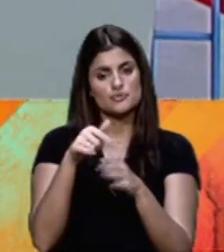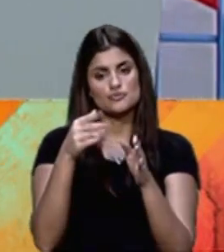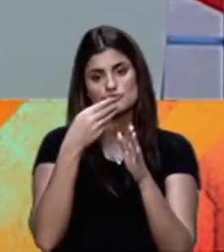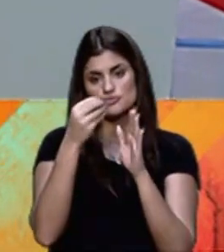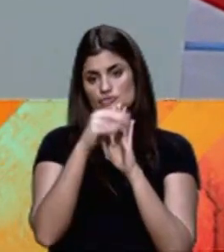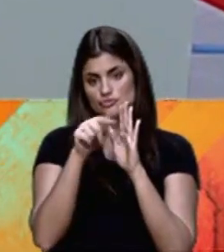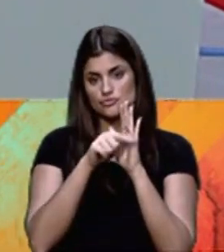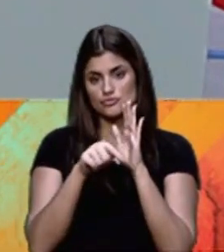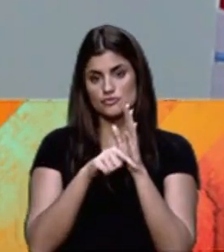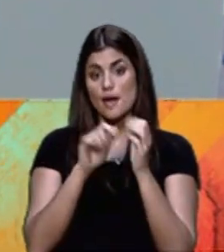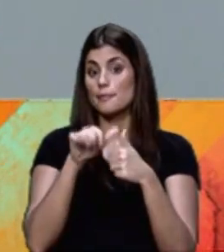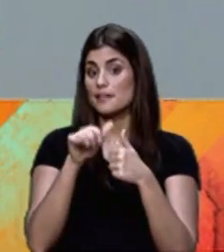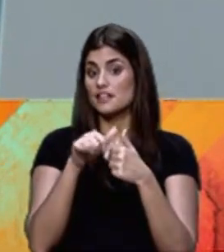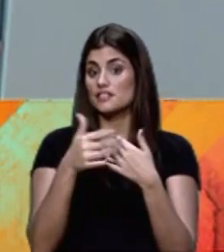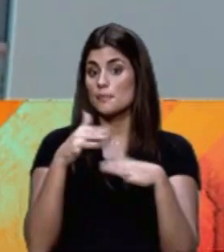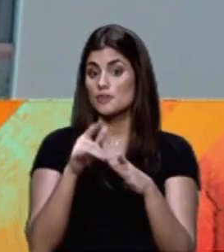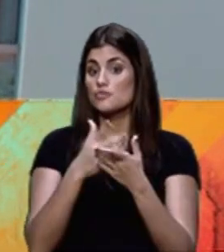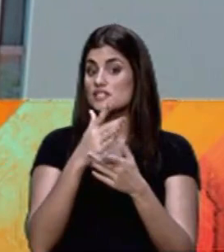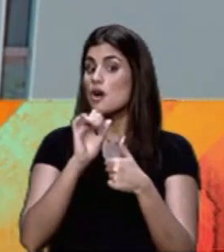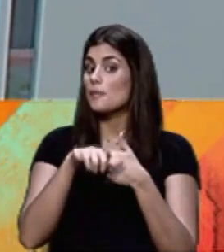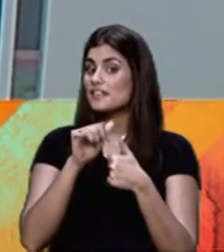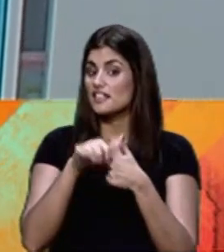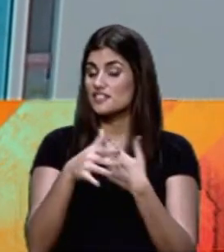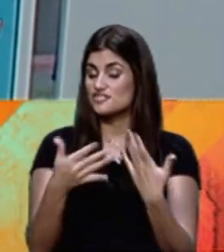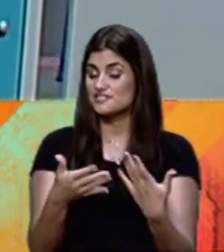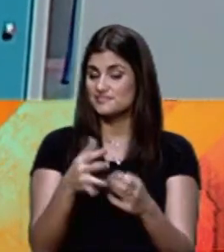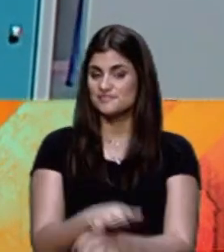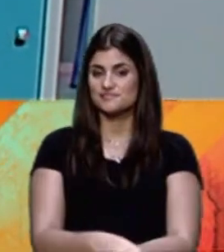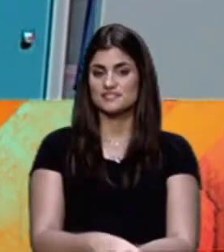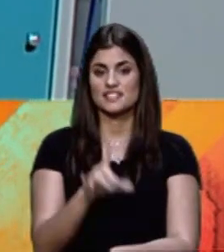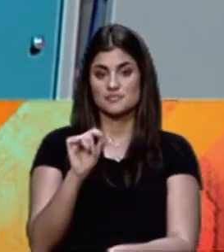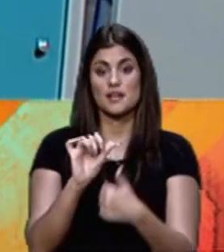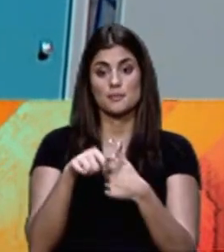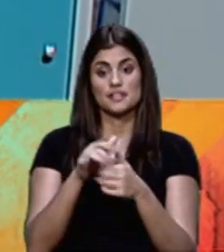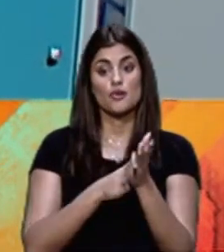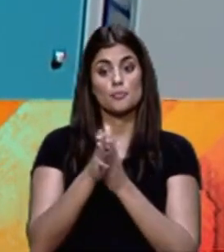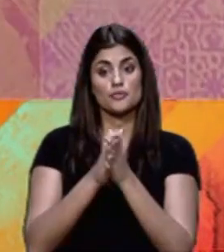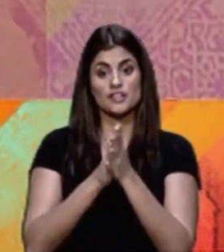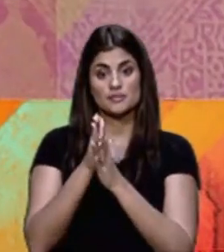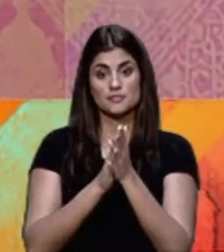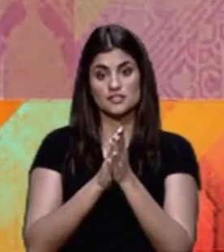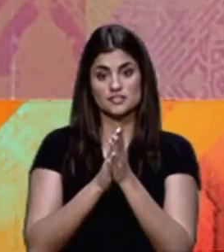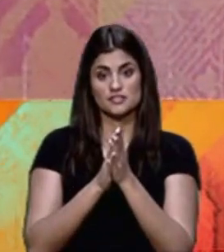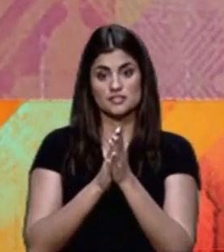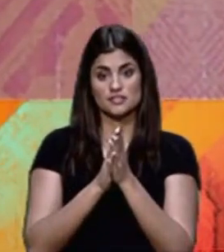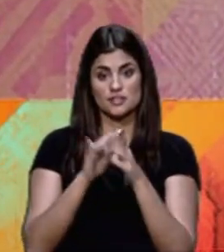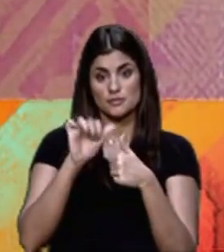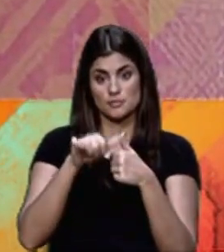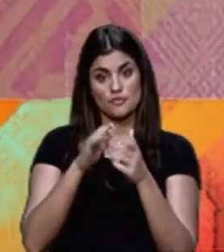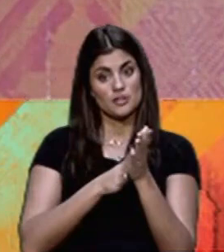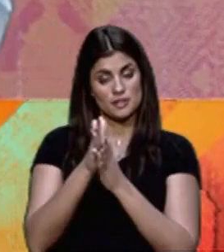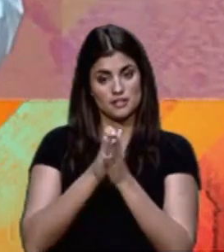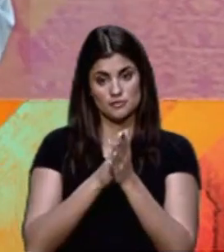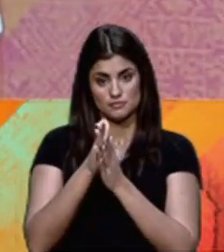seria de batatas. Mas não são apenas batatas. É? Também são Paula. Batatas. É um aproveitamento Paula da Friteiro. Batata. É um aproveitamento Sim. da